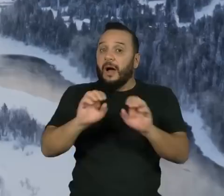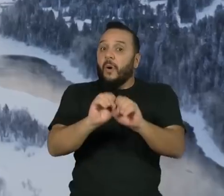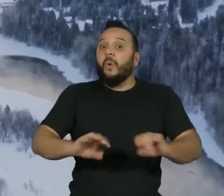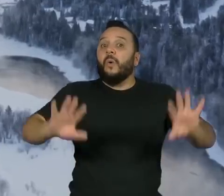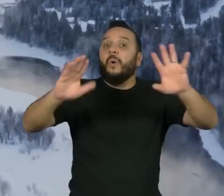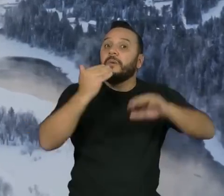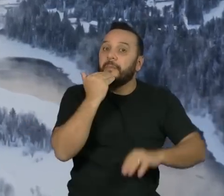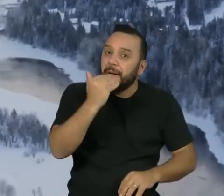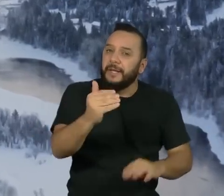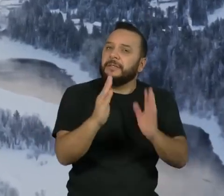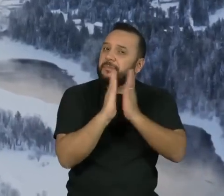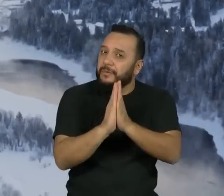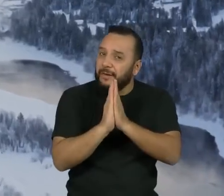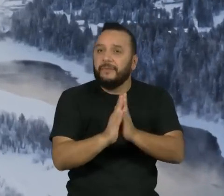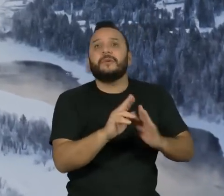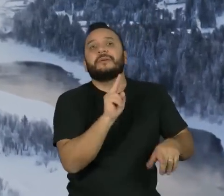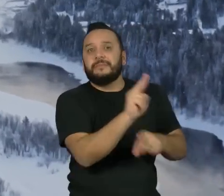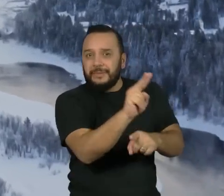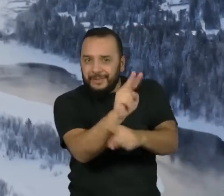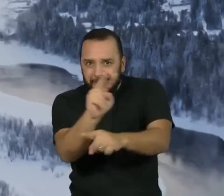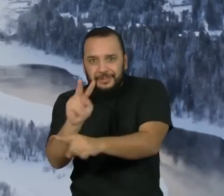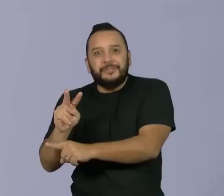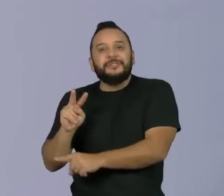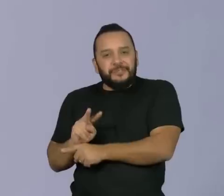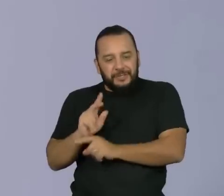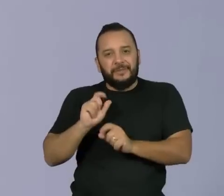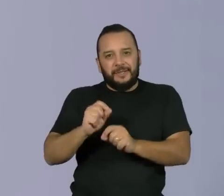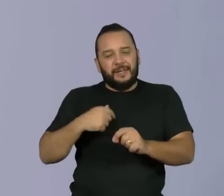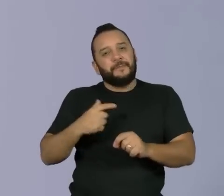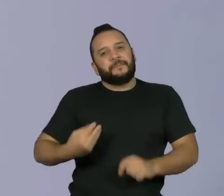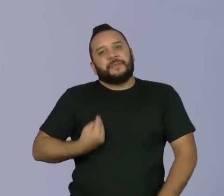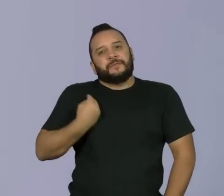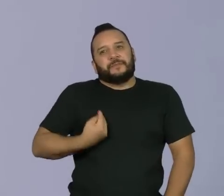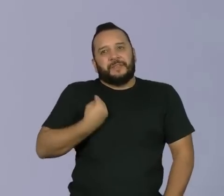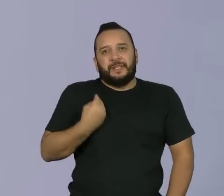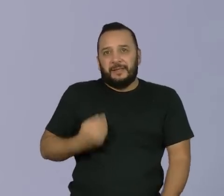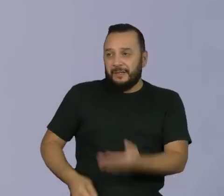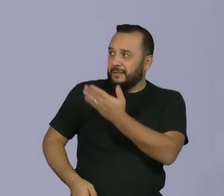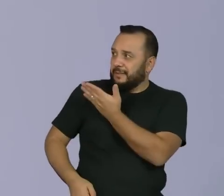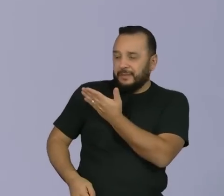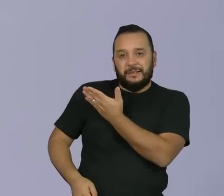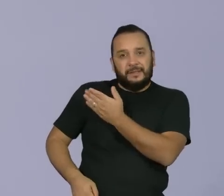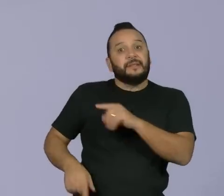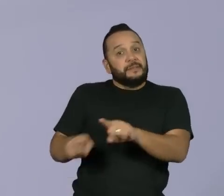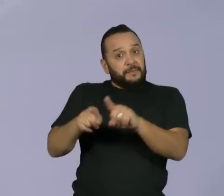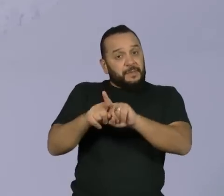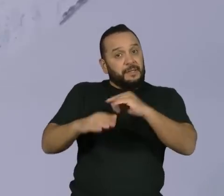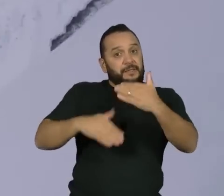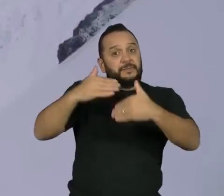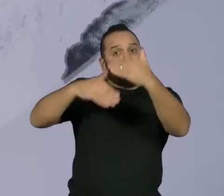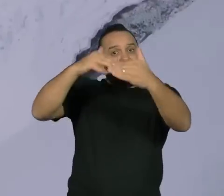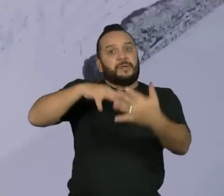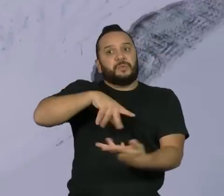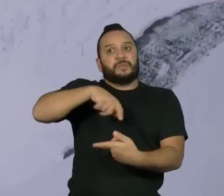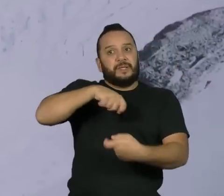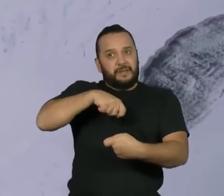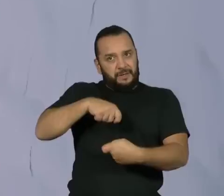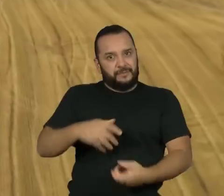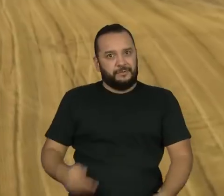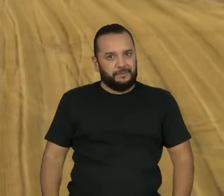para preservar a biodiversidade e garantir um desenvolvimento sustentável a longo